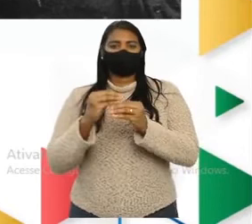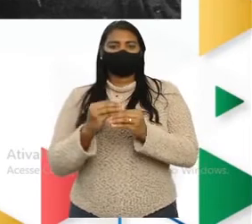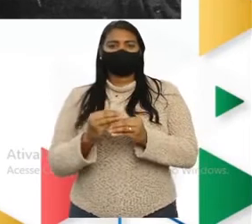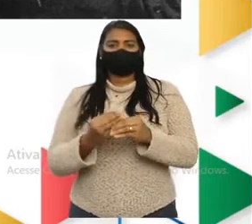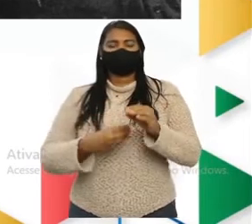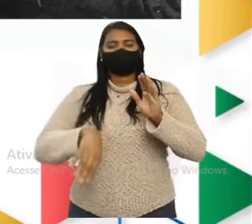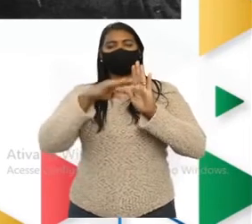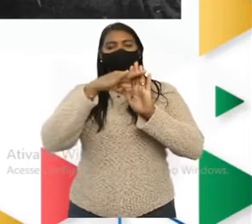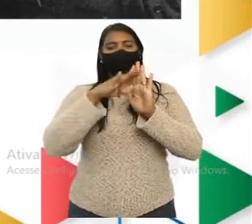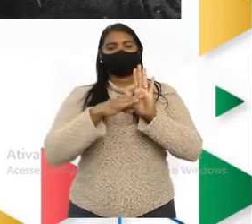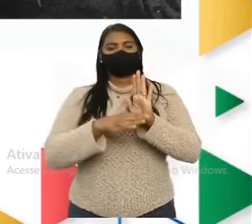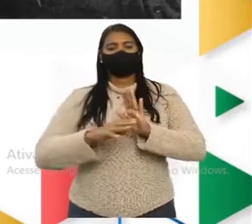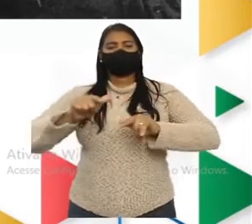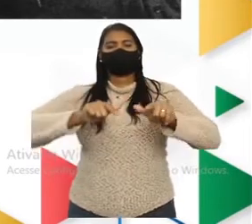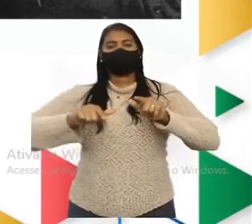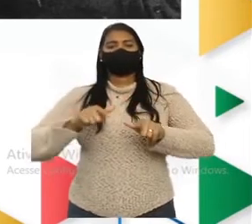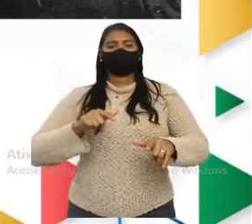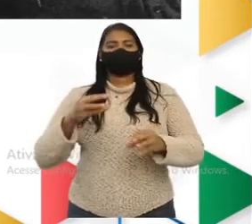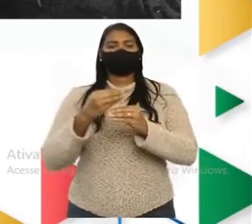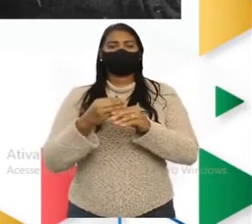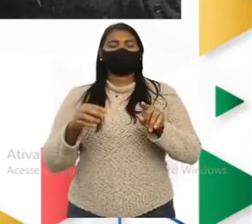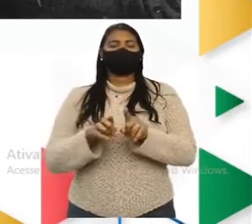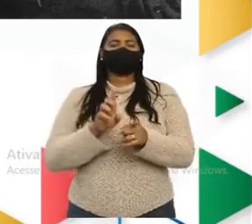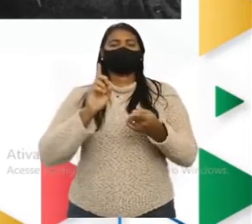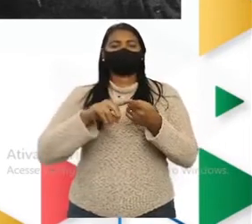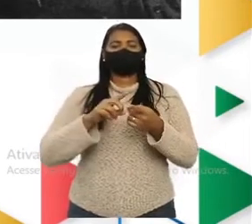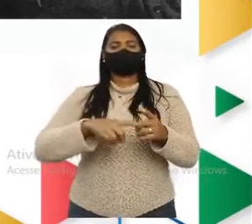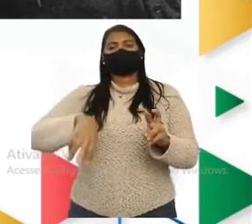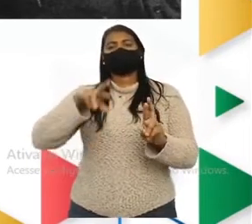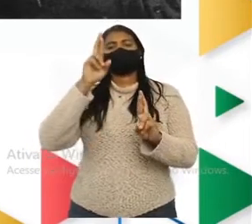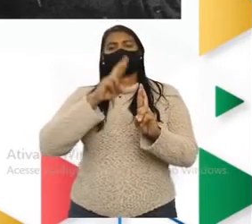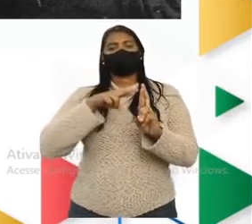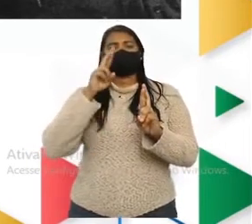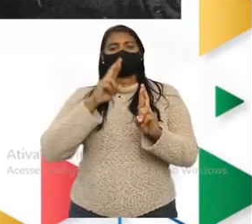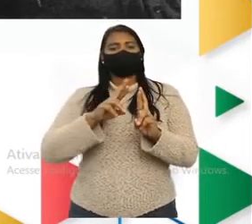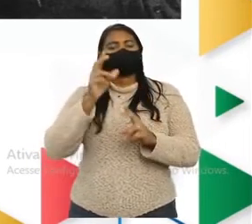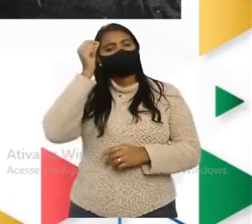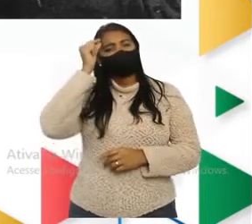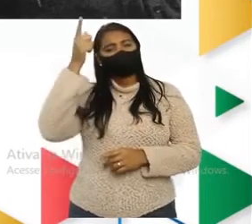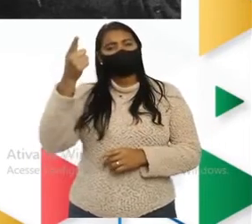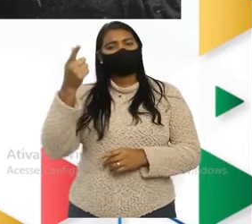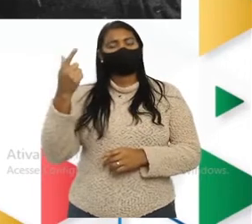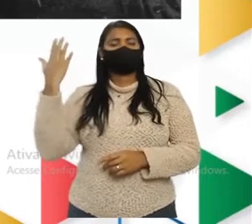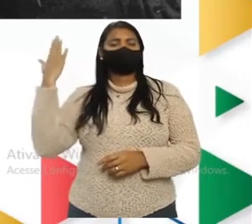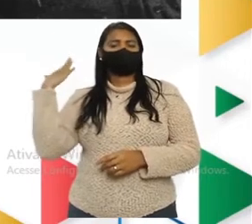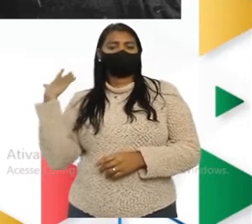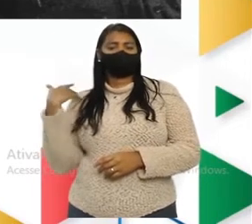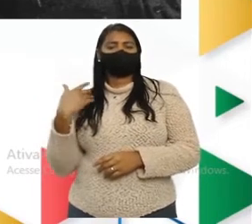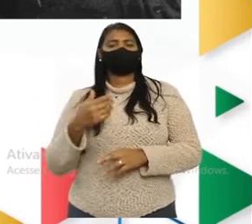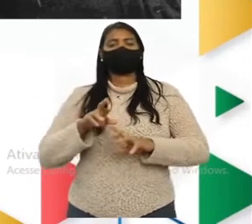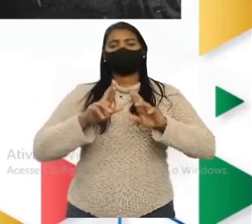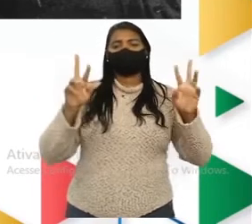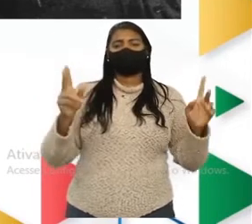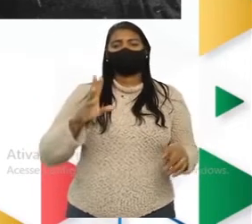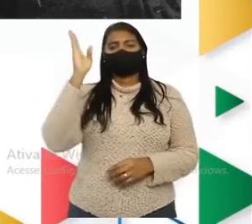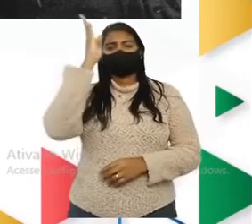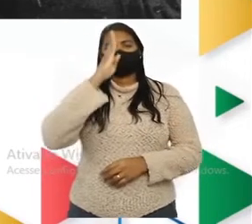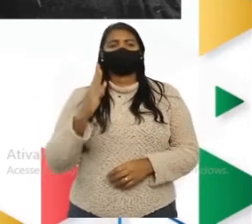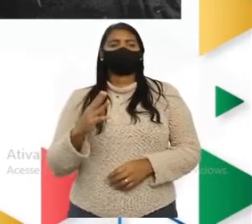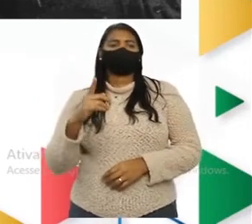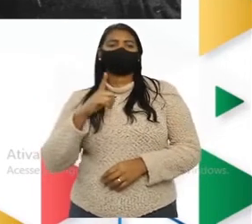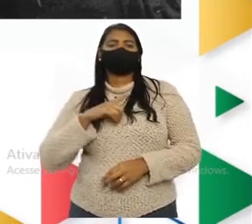das classes trabalhadoras, como também a influência das ideias socialistas da época. Diferente do Brasil, que vai ter